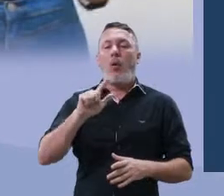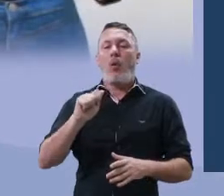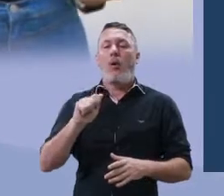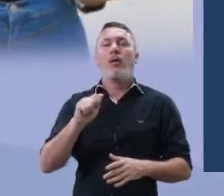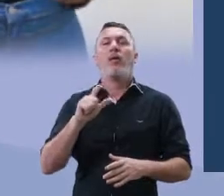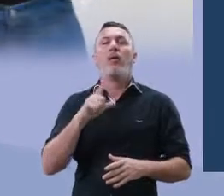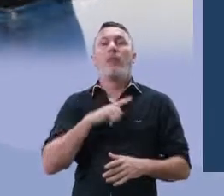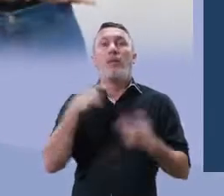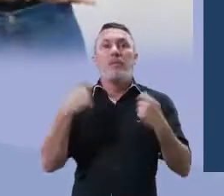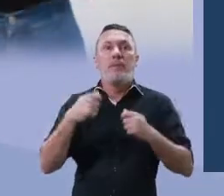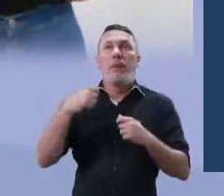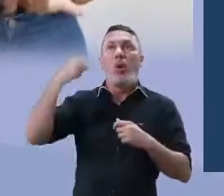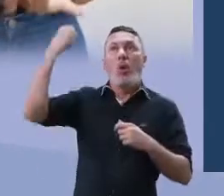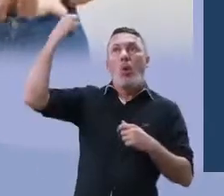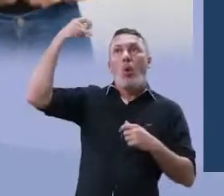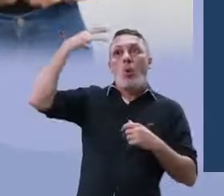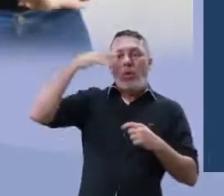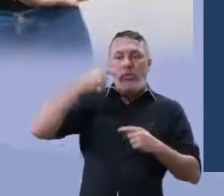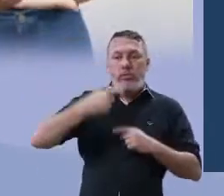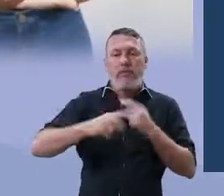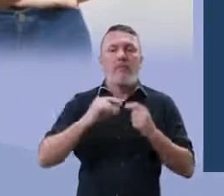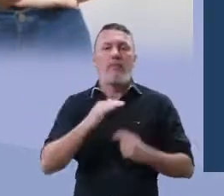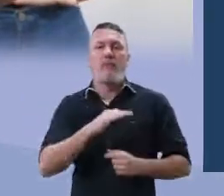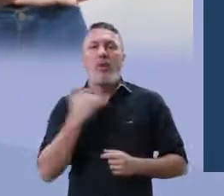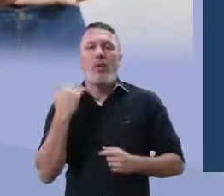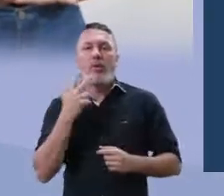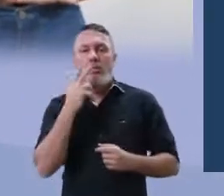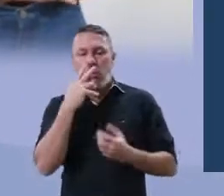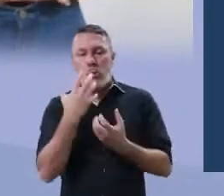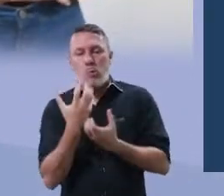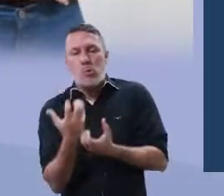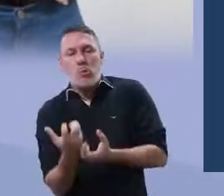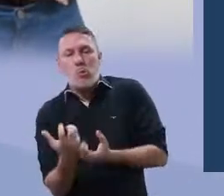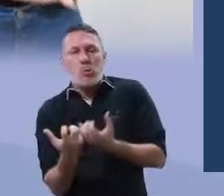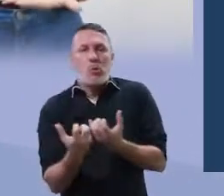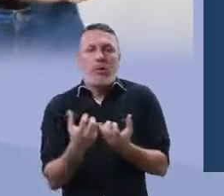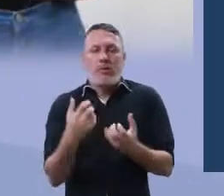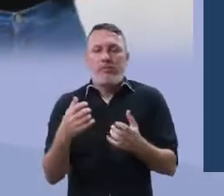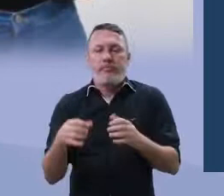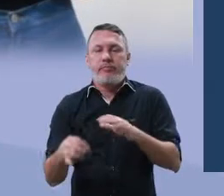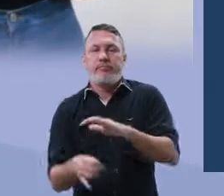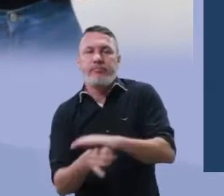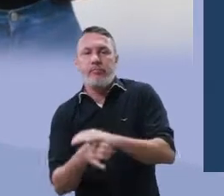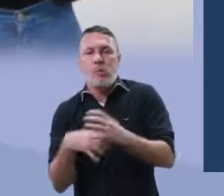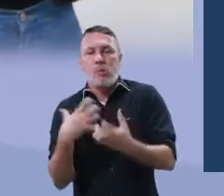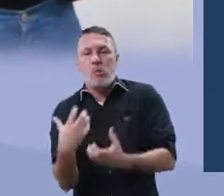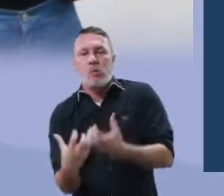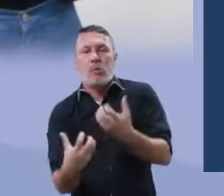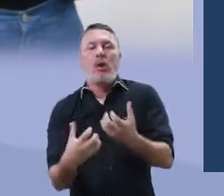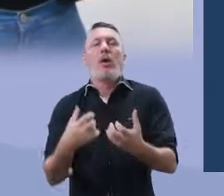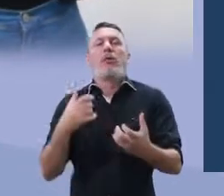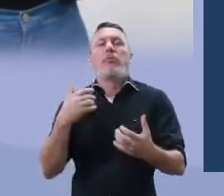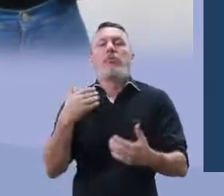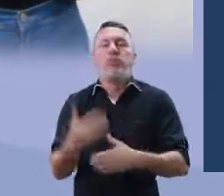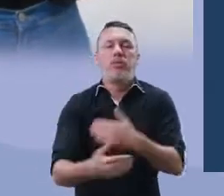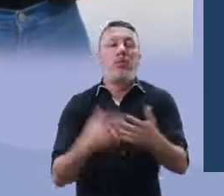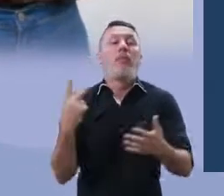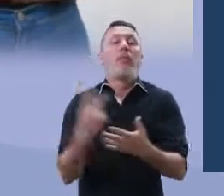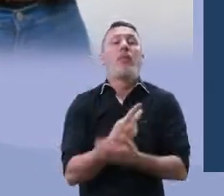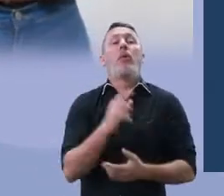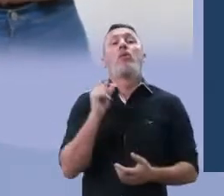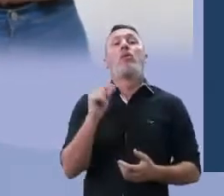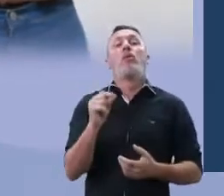as algas que necessitam dessa luz para fazer fotossíntese? Elas vão morrer, não vão conseguir mais fazer o